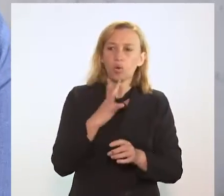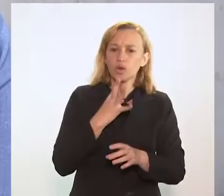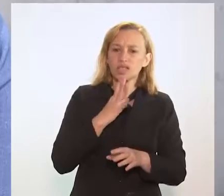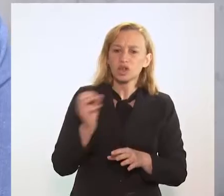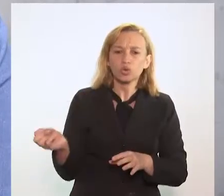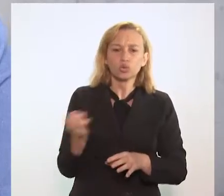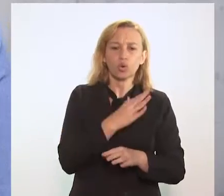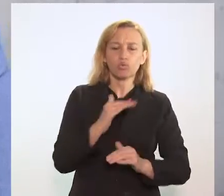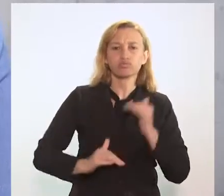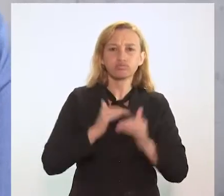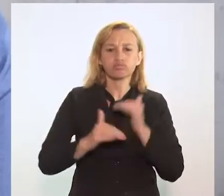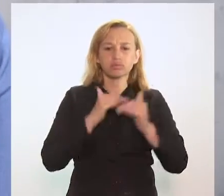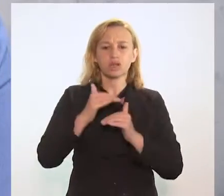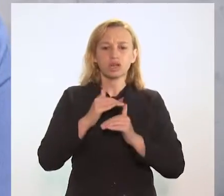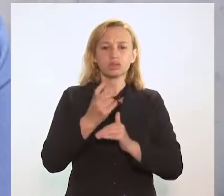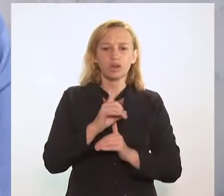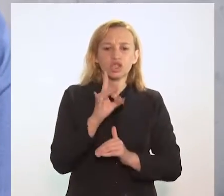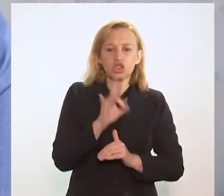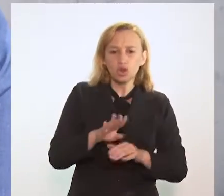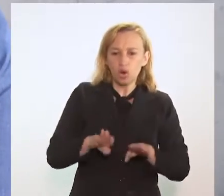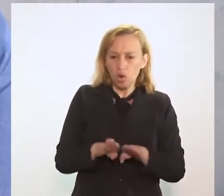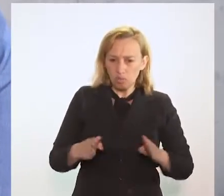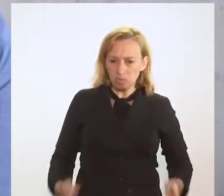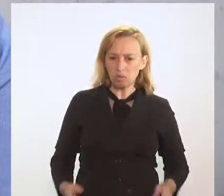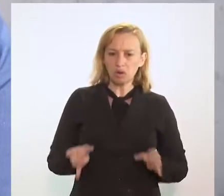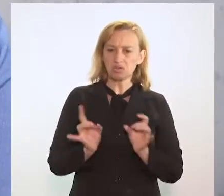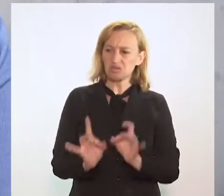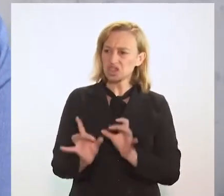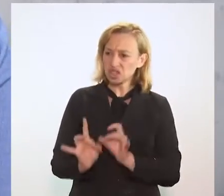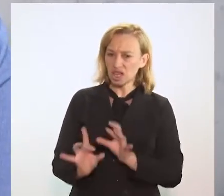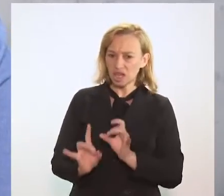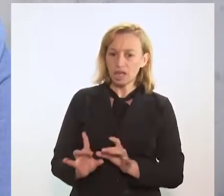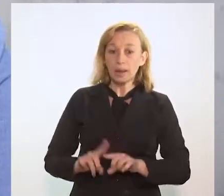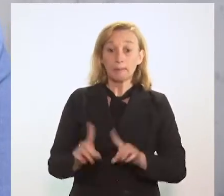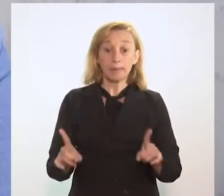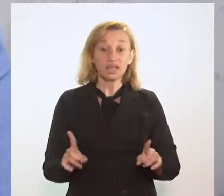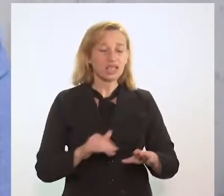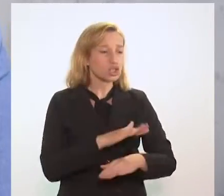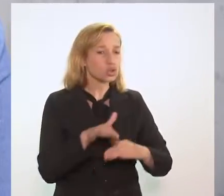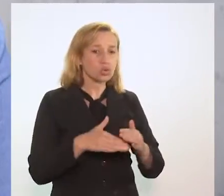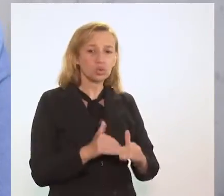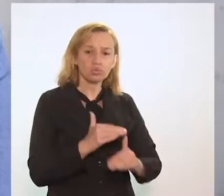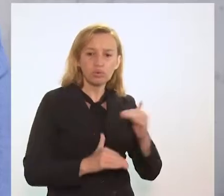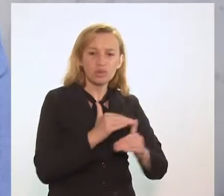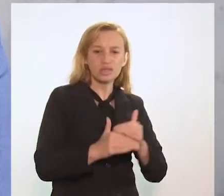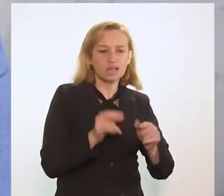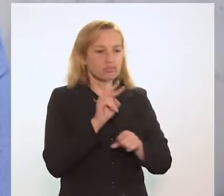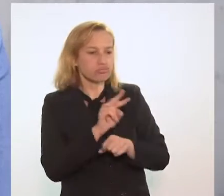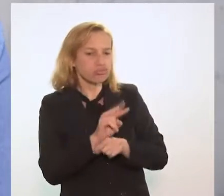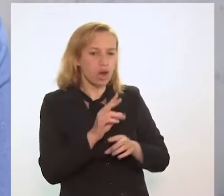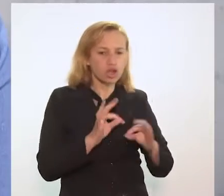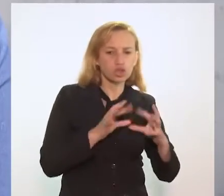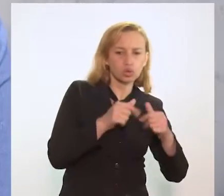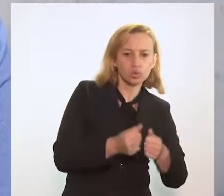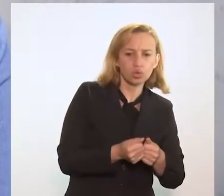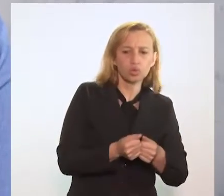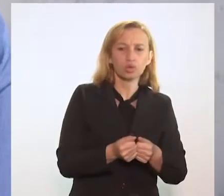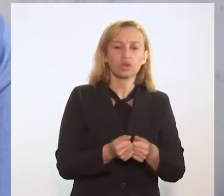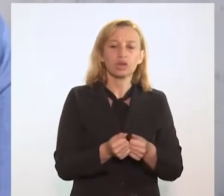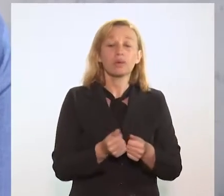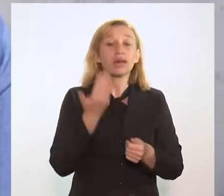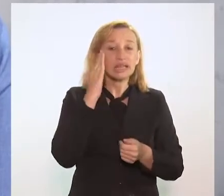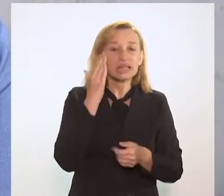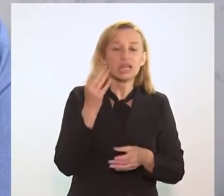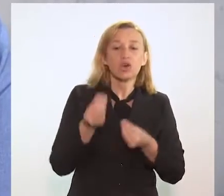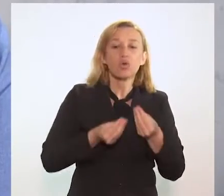é a necessidade de conhecer todo o processo. Não é só mais estar ali no balcão, vender o produto, mas ter todo um processo de atendimento, de monitoramento,